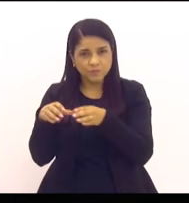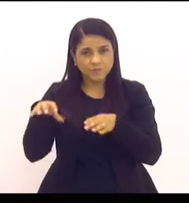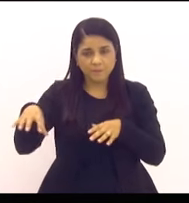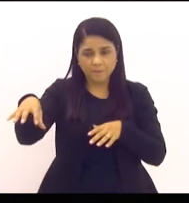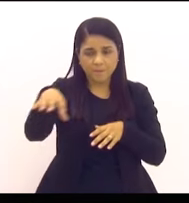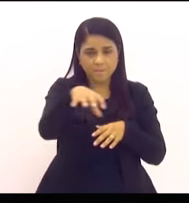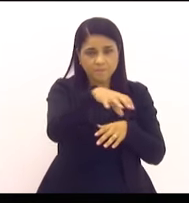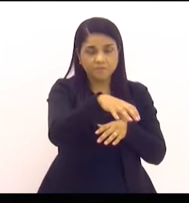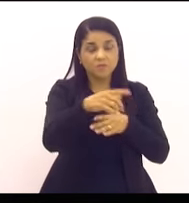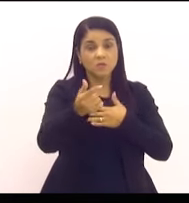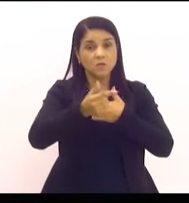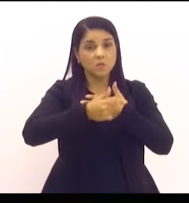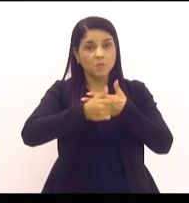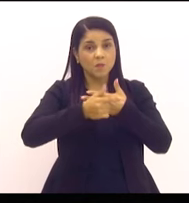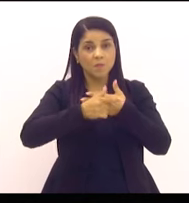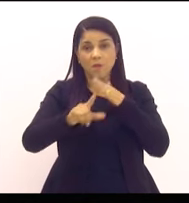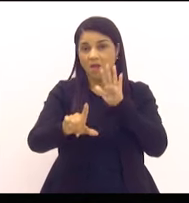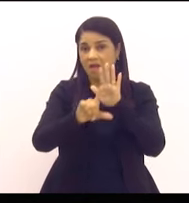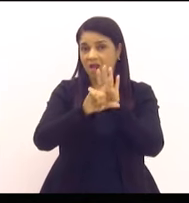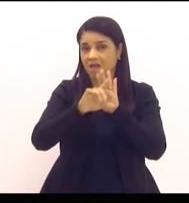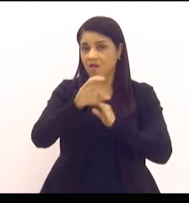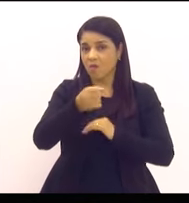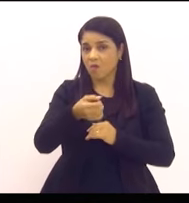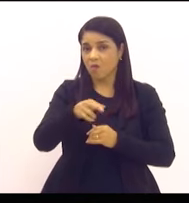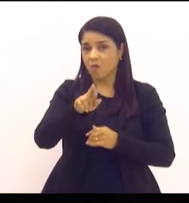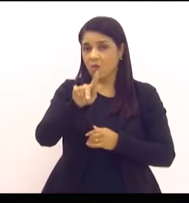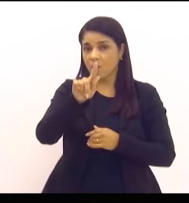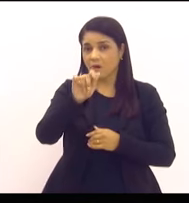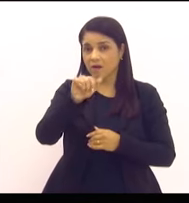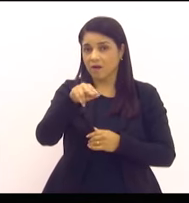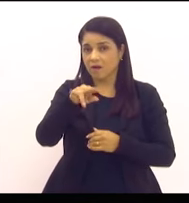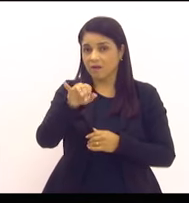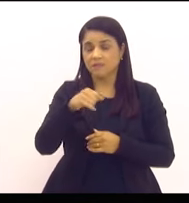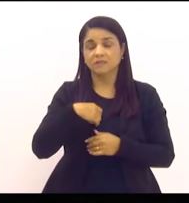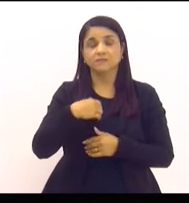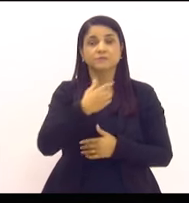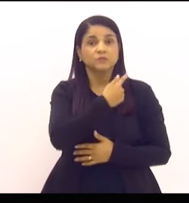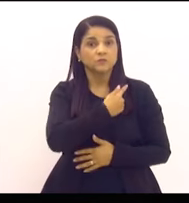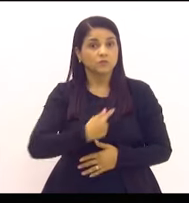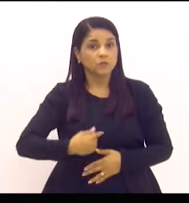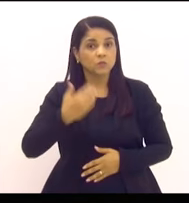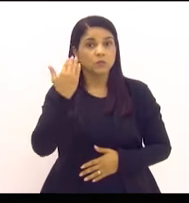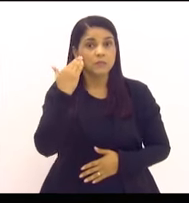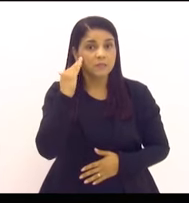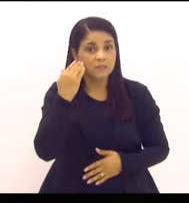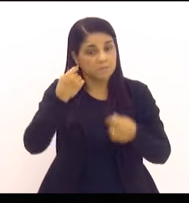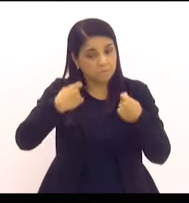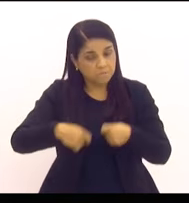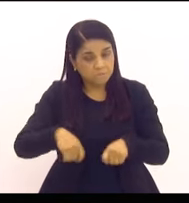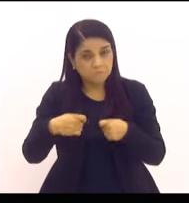da lei orgânica, é isso que o governador tem que entender. O papel da lei